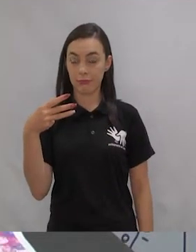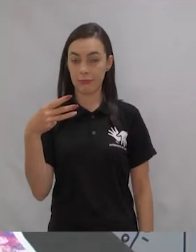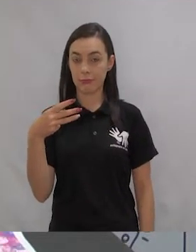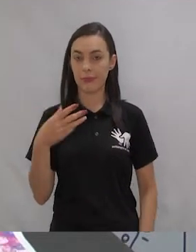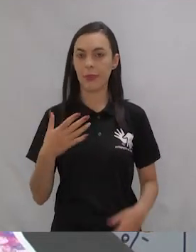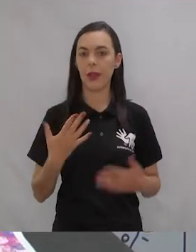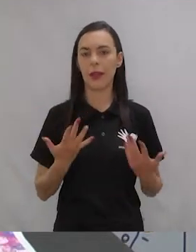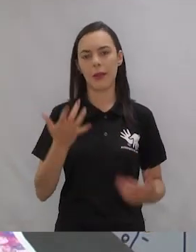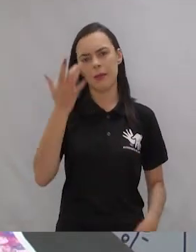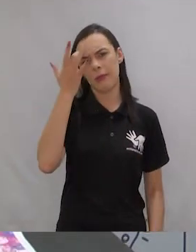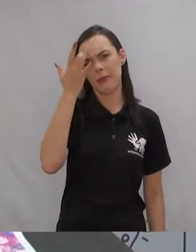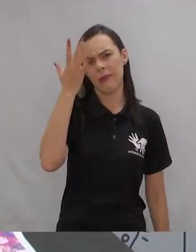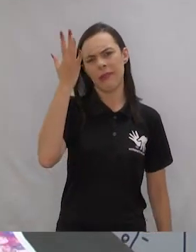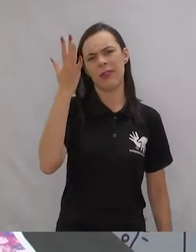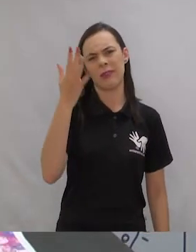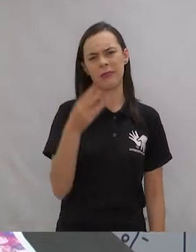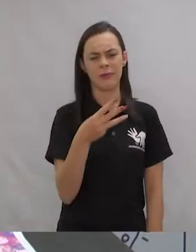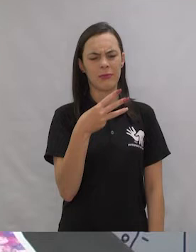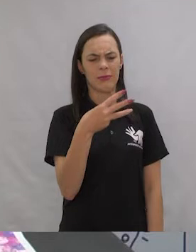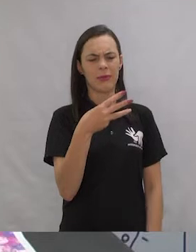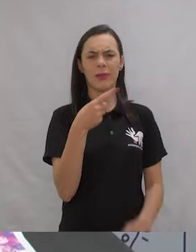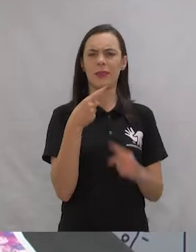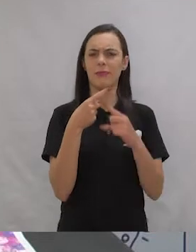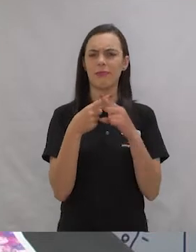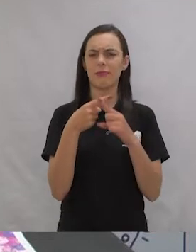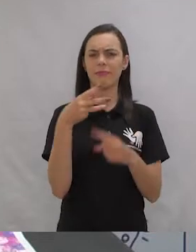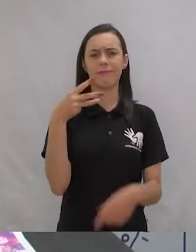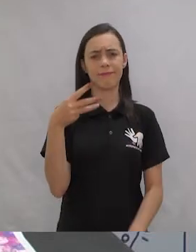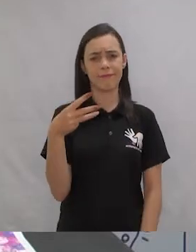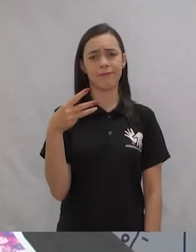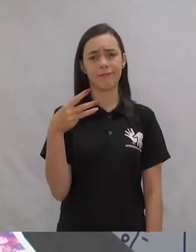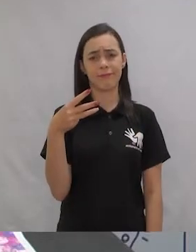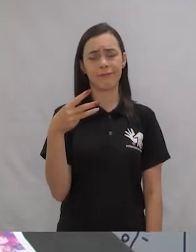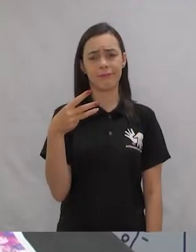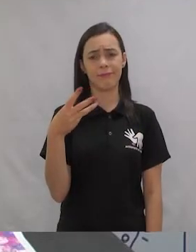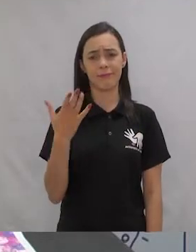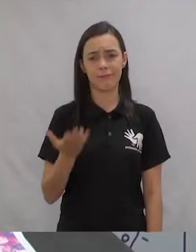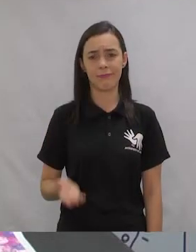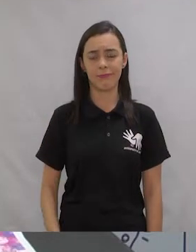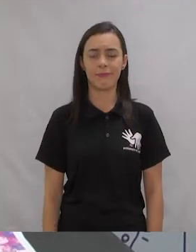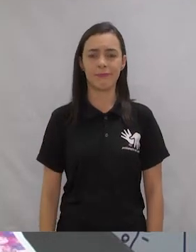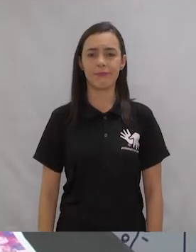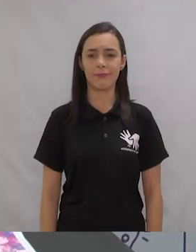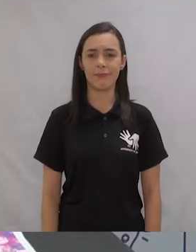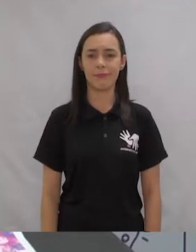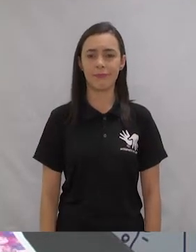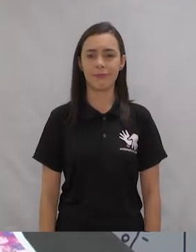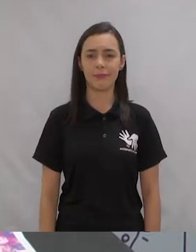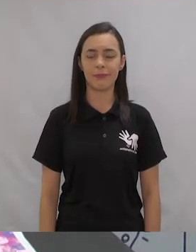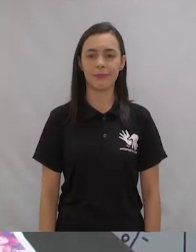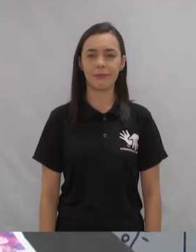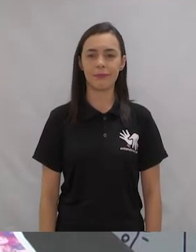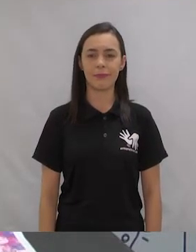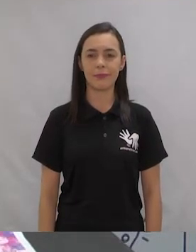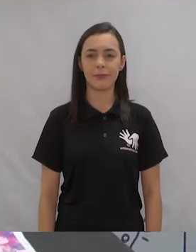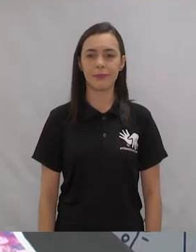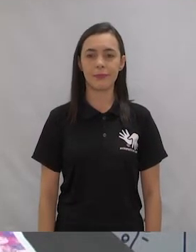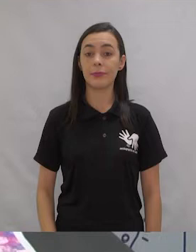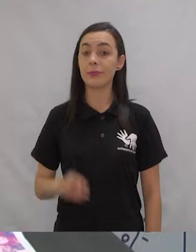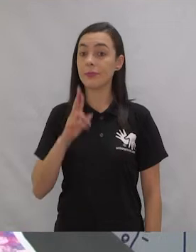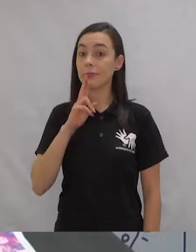3. Então, fica muito mais fácil falar que eu tenho 3 vezes o número 3 que se